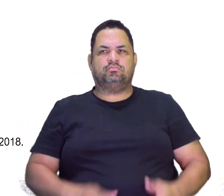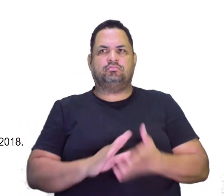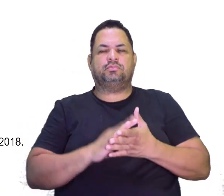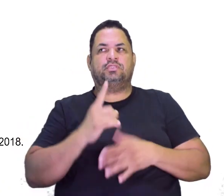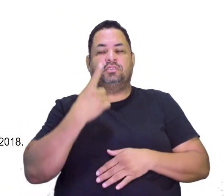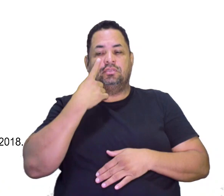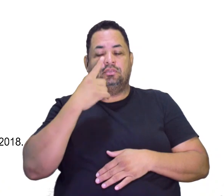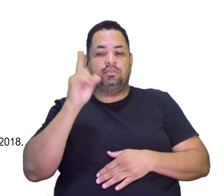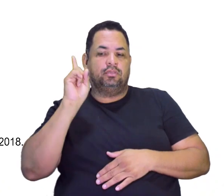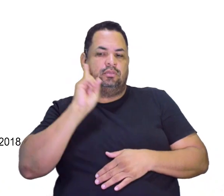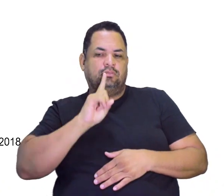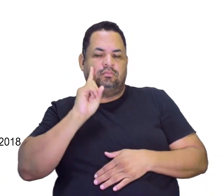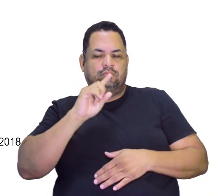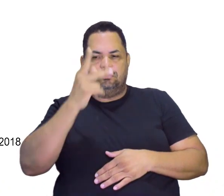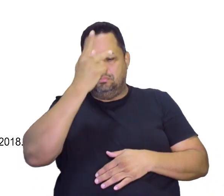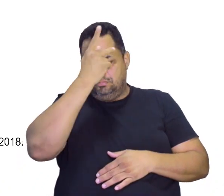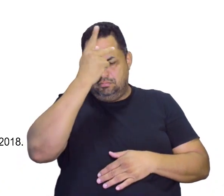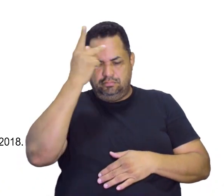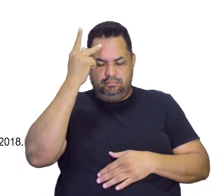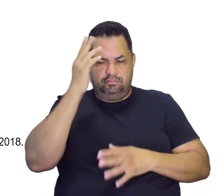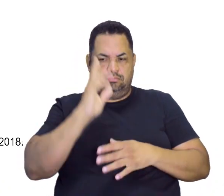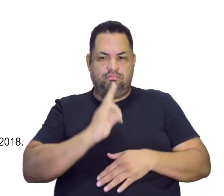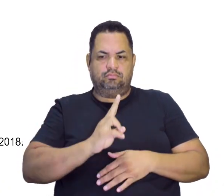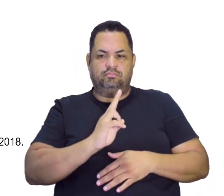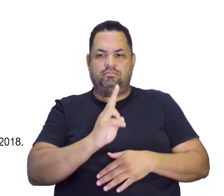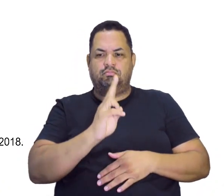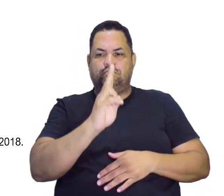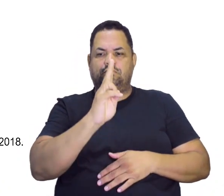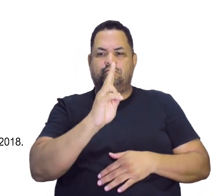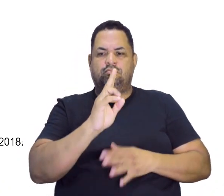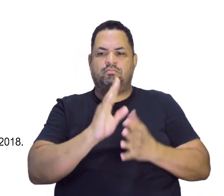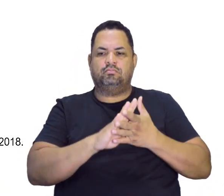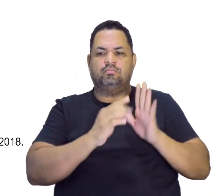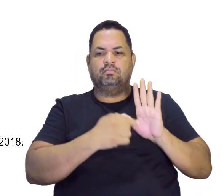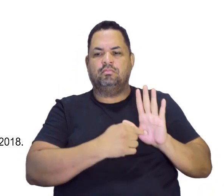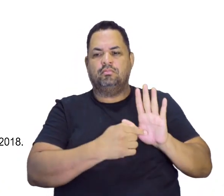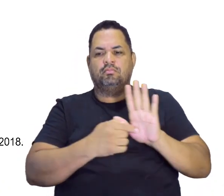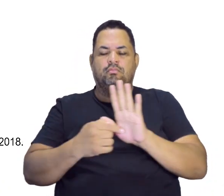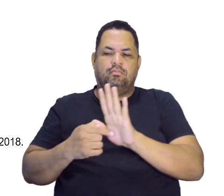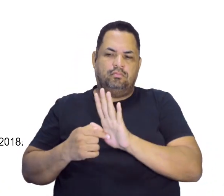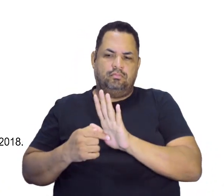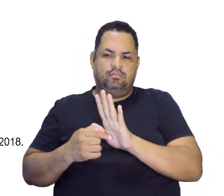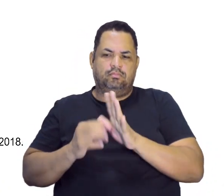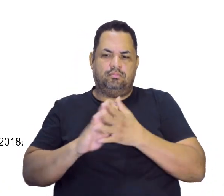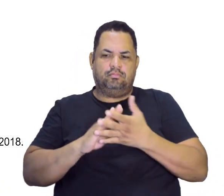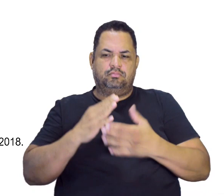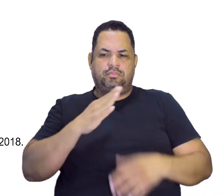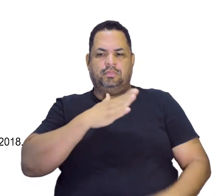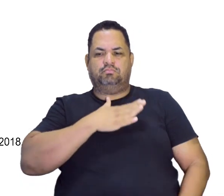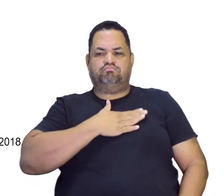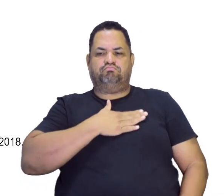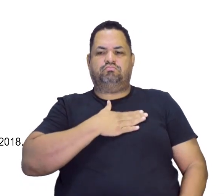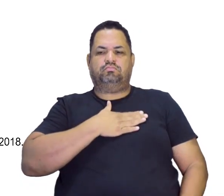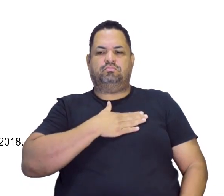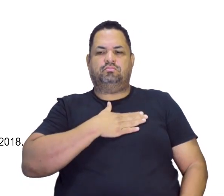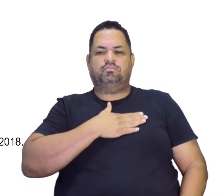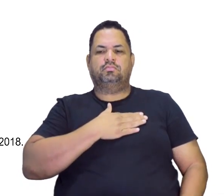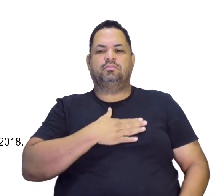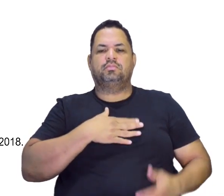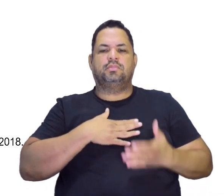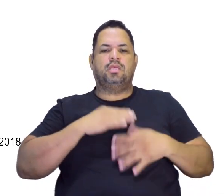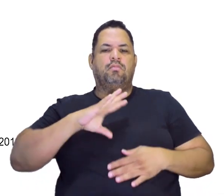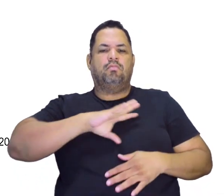Estados Unidos as pessoas estão sempre eh demonstrando seu patriotismo seu